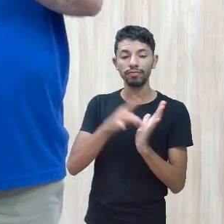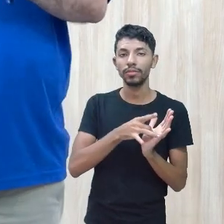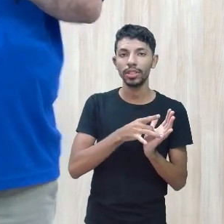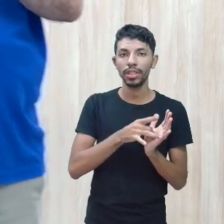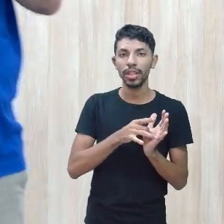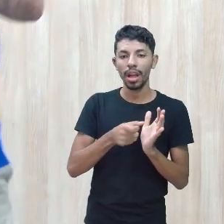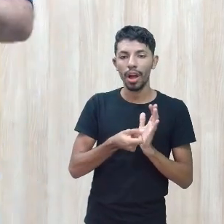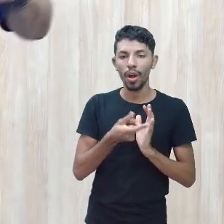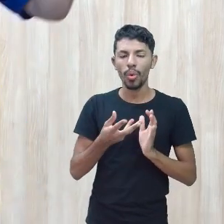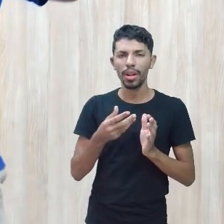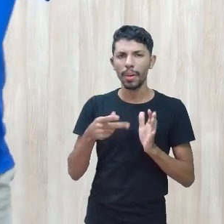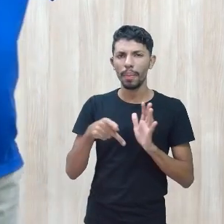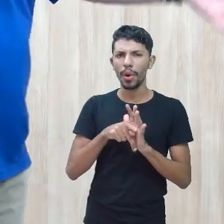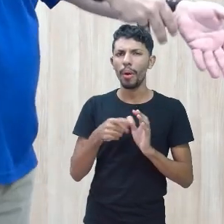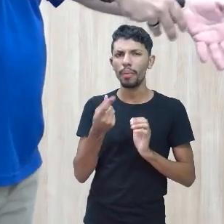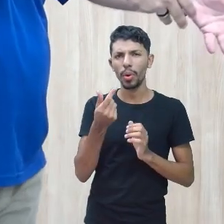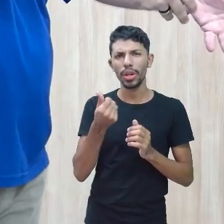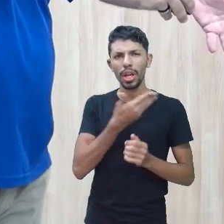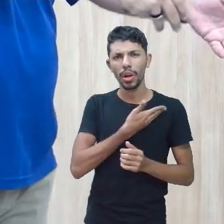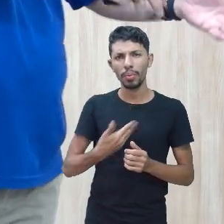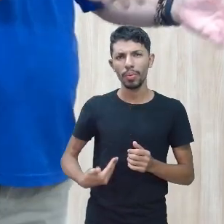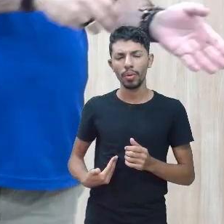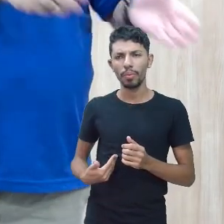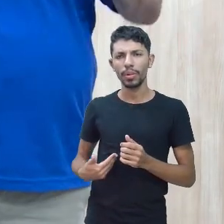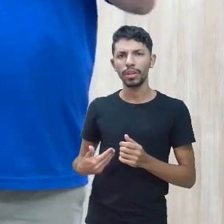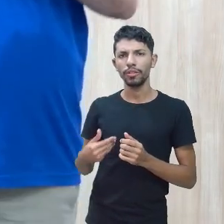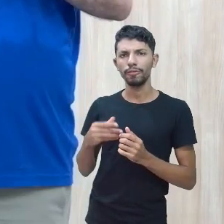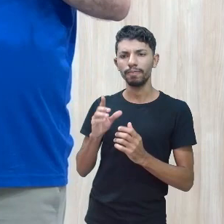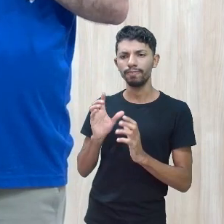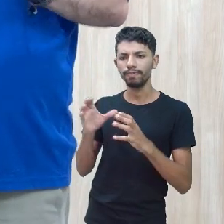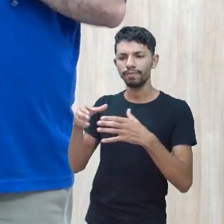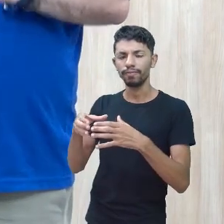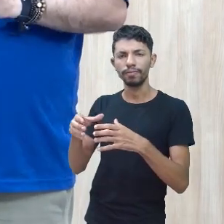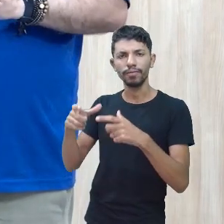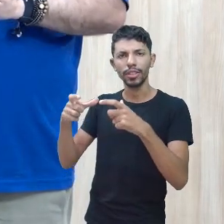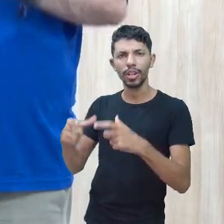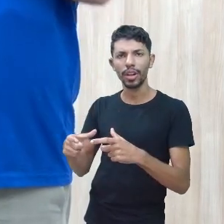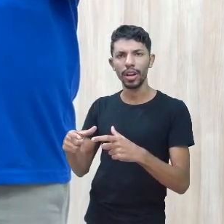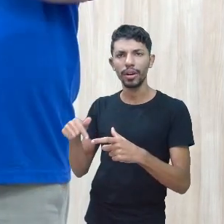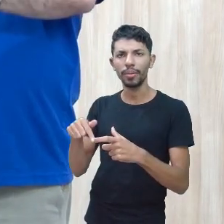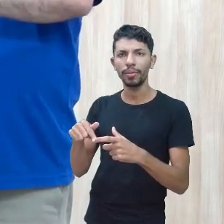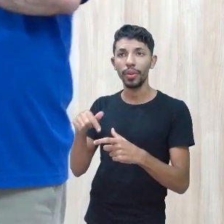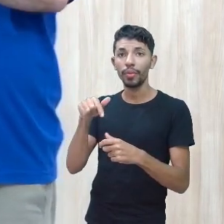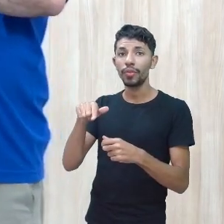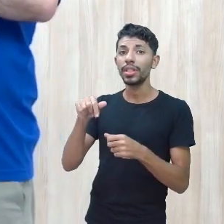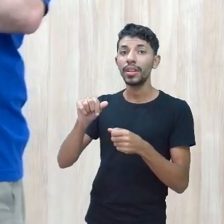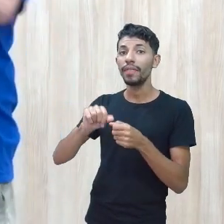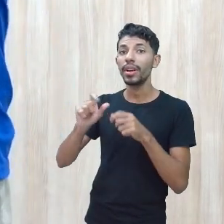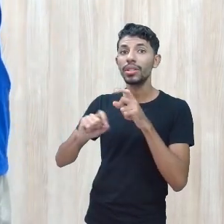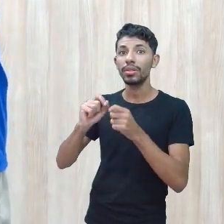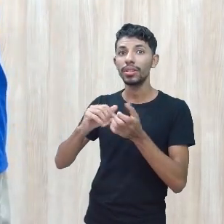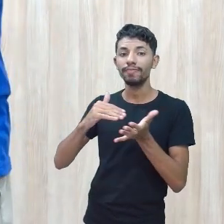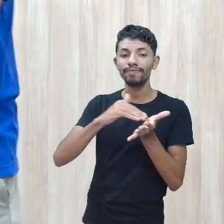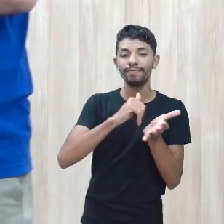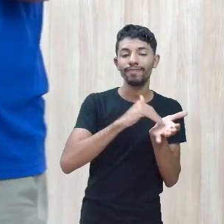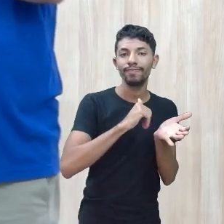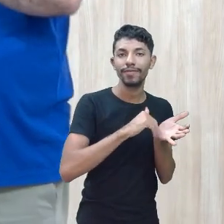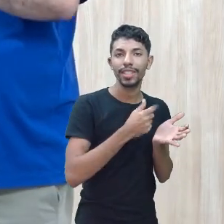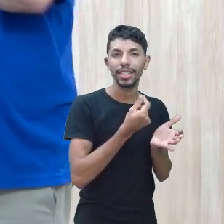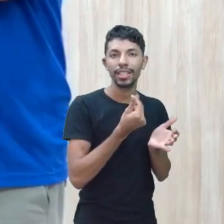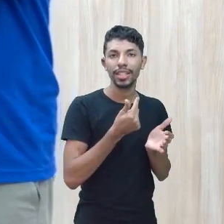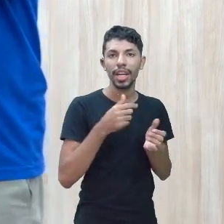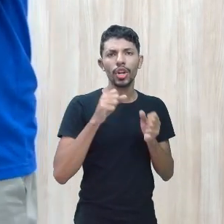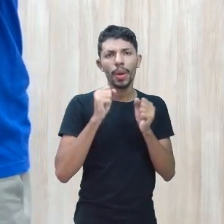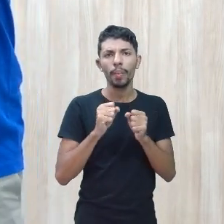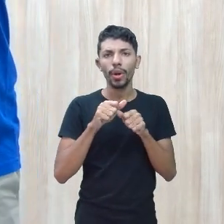do dinheiro público maior em um determinado local, você termina tirando dinheiro que poderia ser melhor distribuído